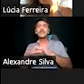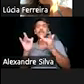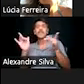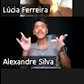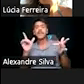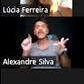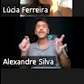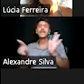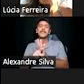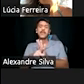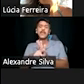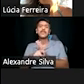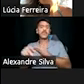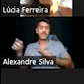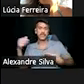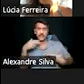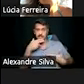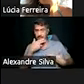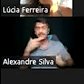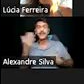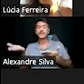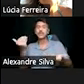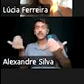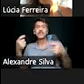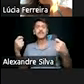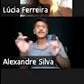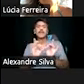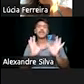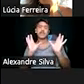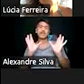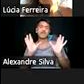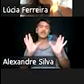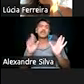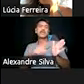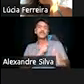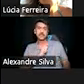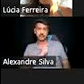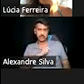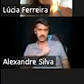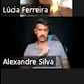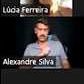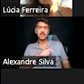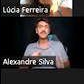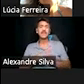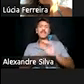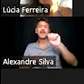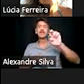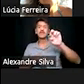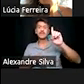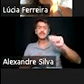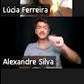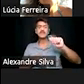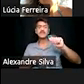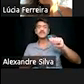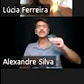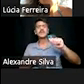são propriedade da nação e a extração depende da autorização prévia e fiscalização da Agência Nacional de Mineração. Hoje,